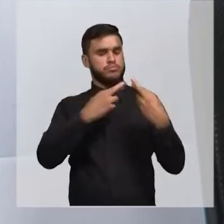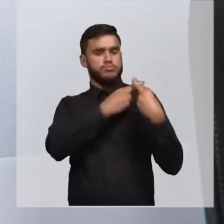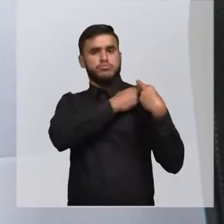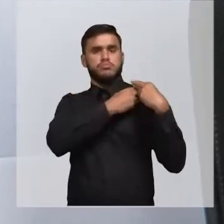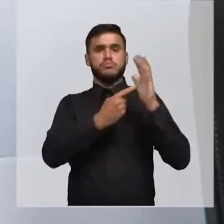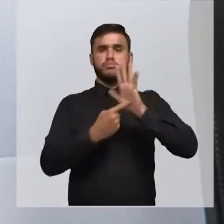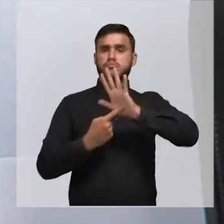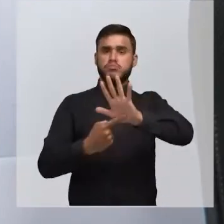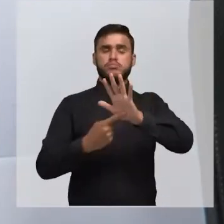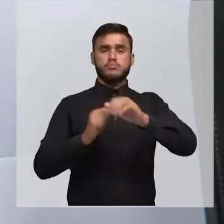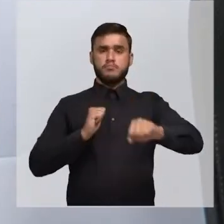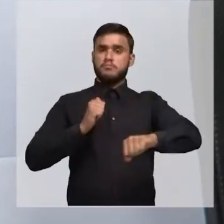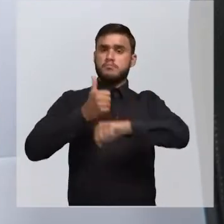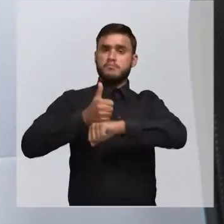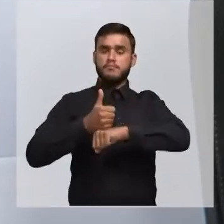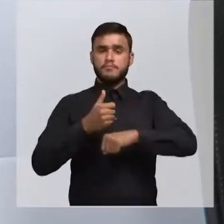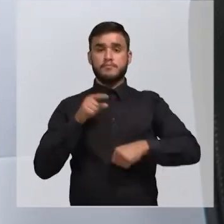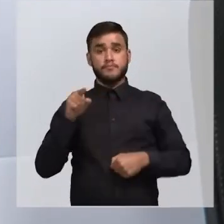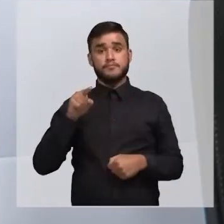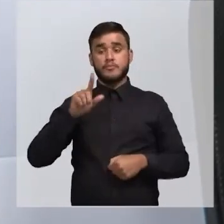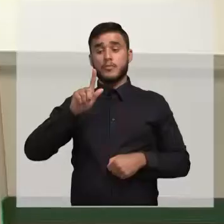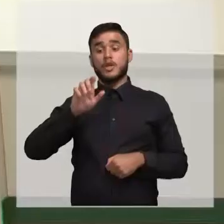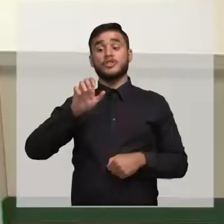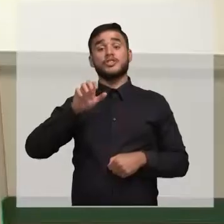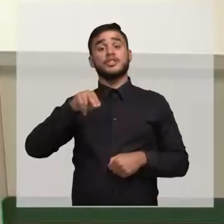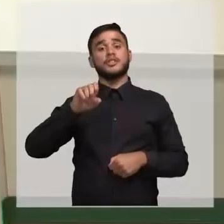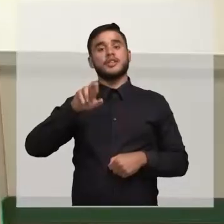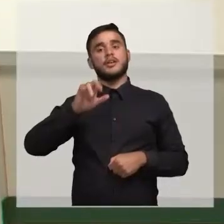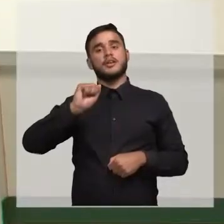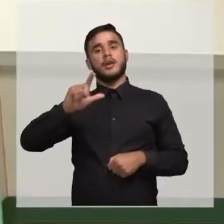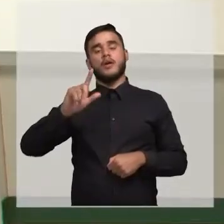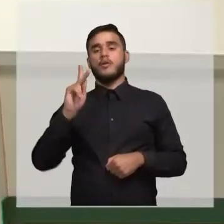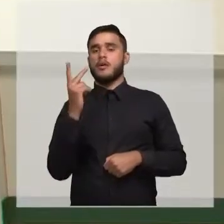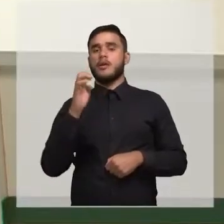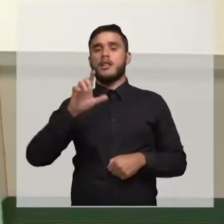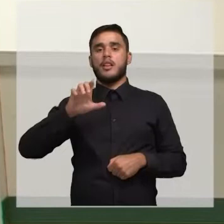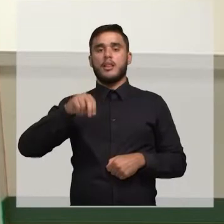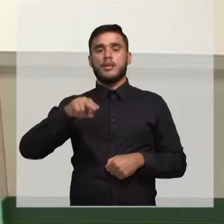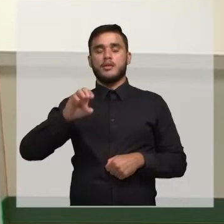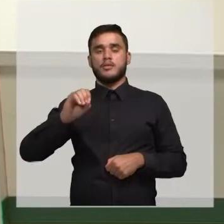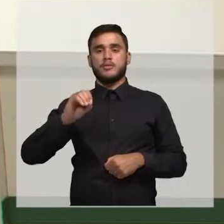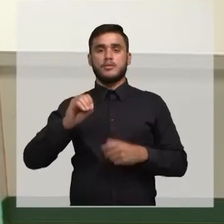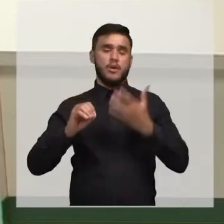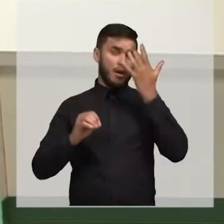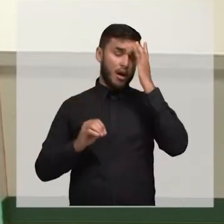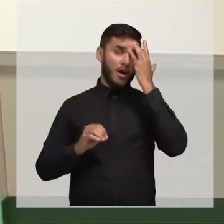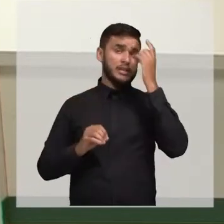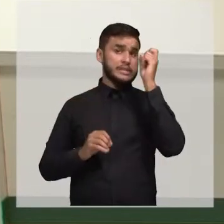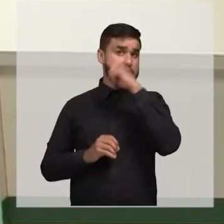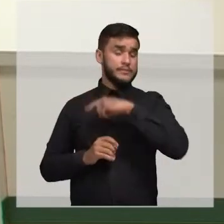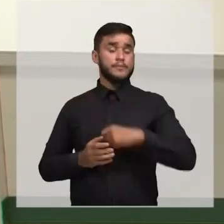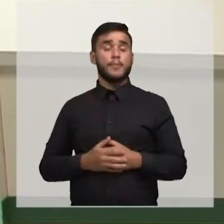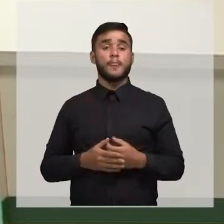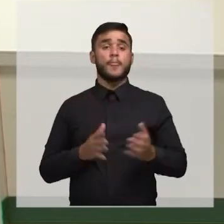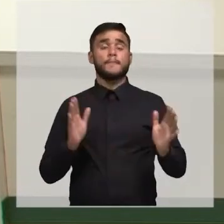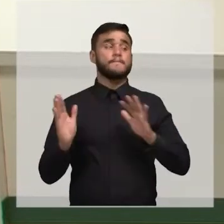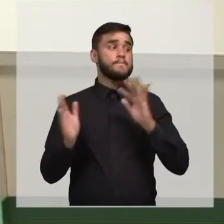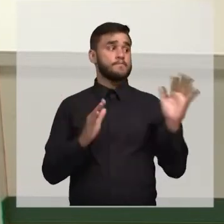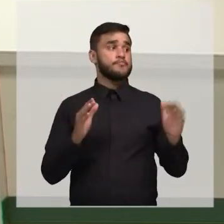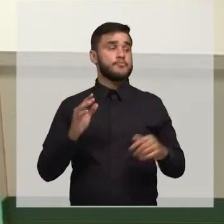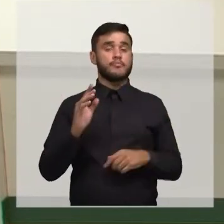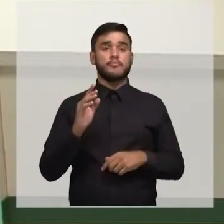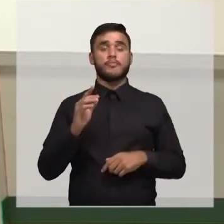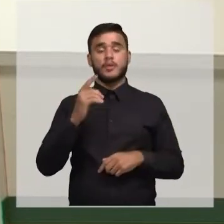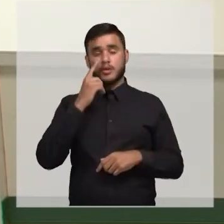responsável para o Bolsonaro. Pela história do general Heleno. Mas eu acredito que o Bolsonaro tem muitas dificuldades nesse aspecto. Marina Silva.